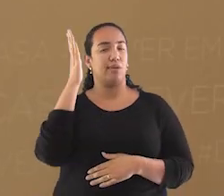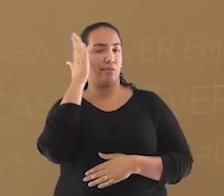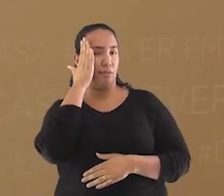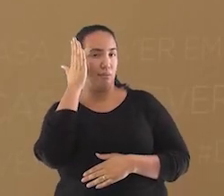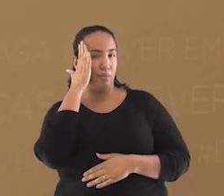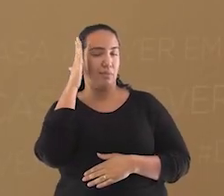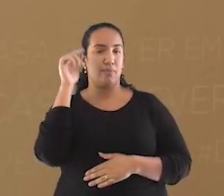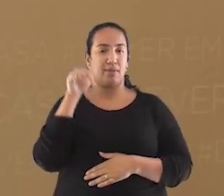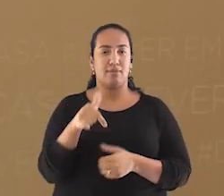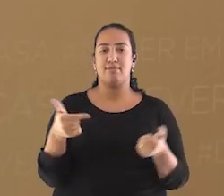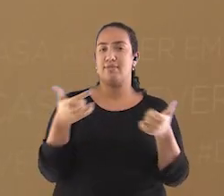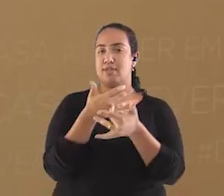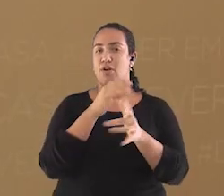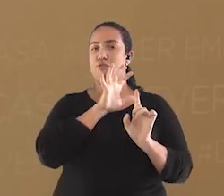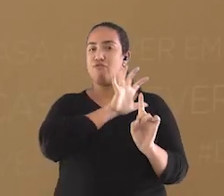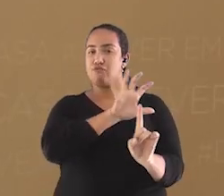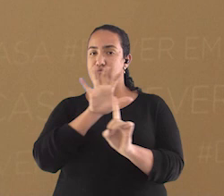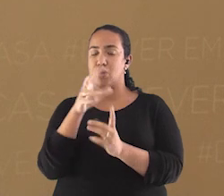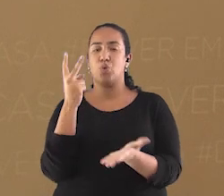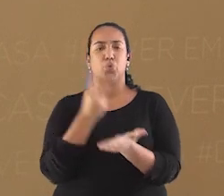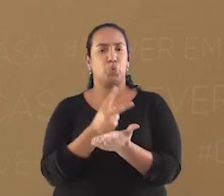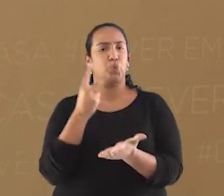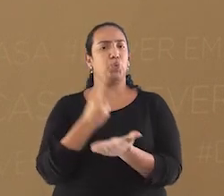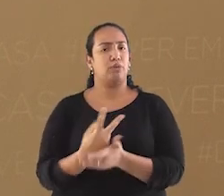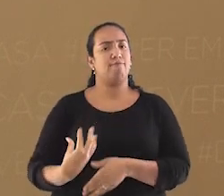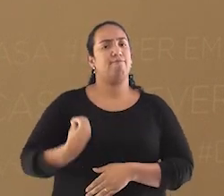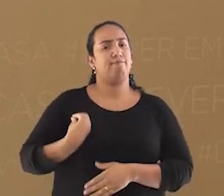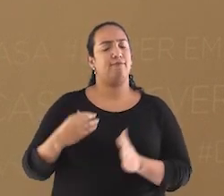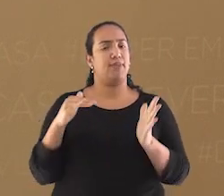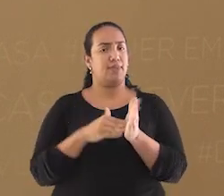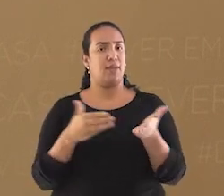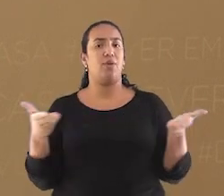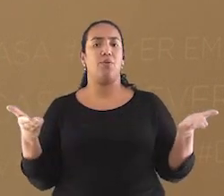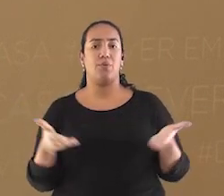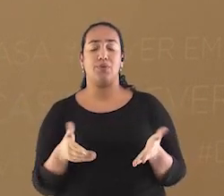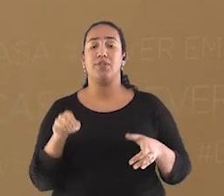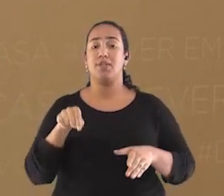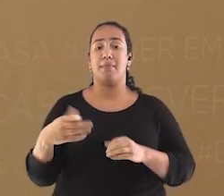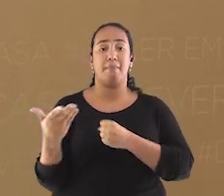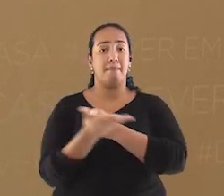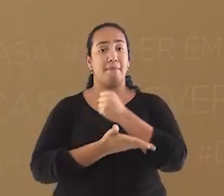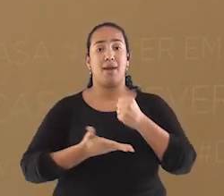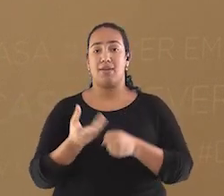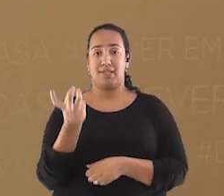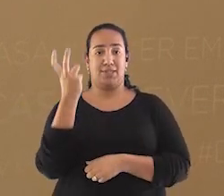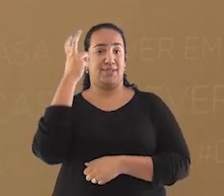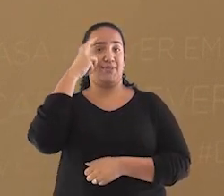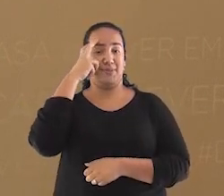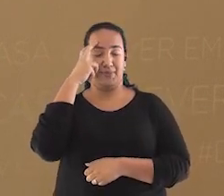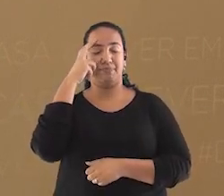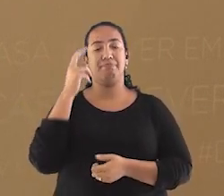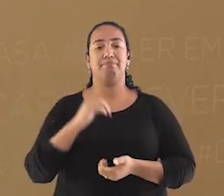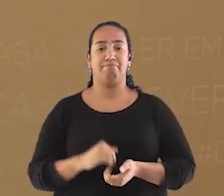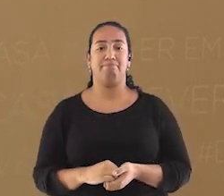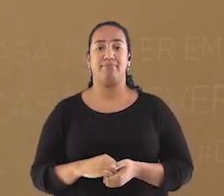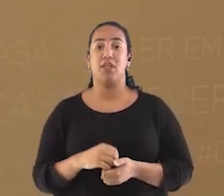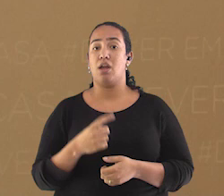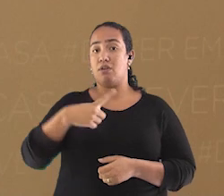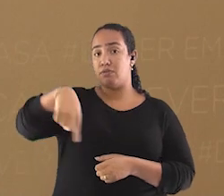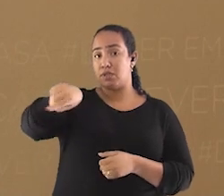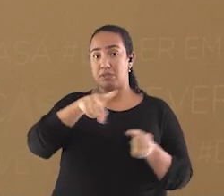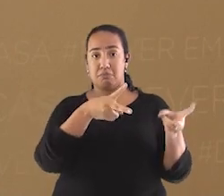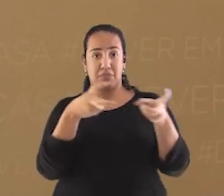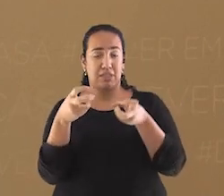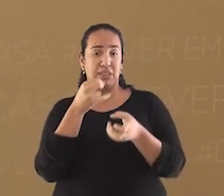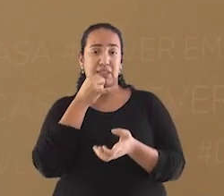as influências dessa civilização permaneceram bem vivas, se tornando uma das bases da cultura ocidental. Basta olhar